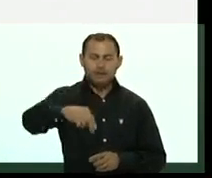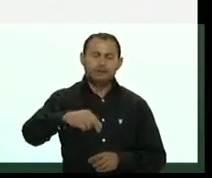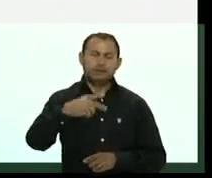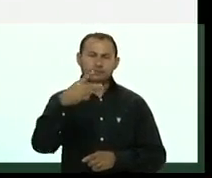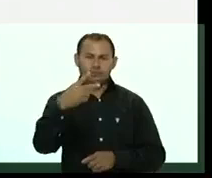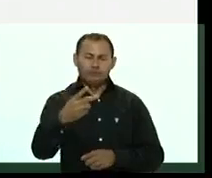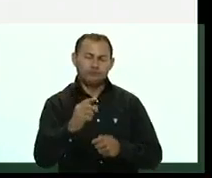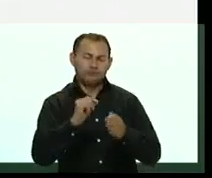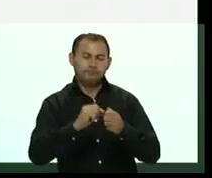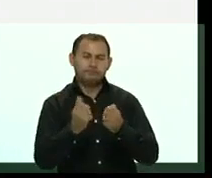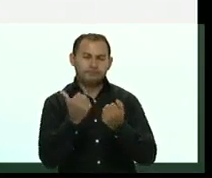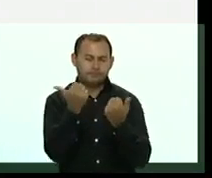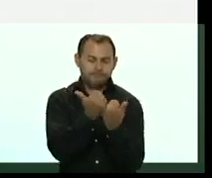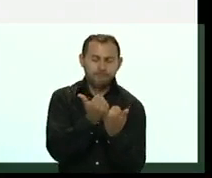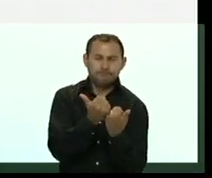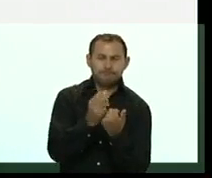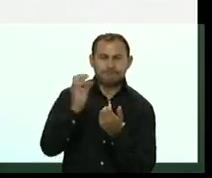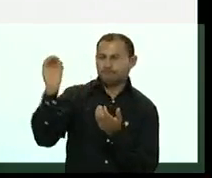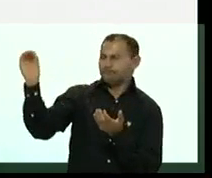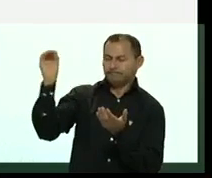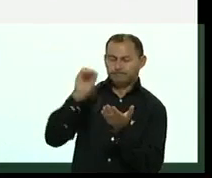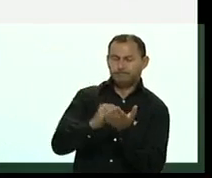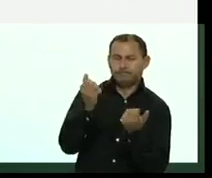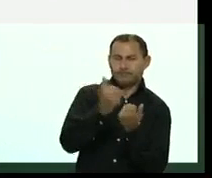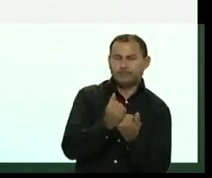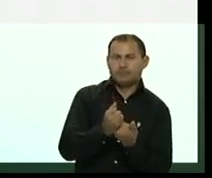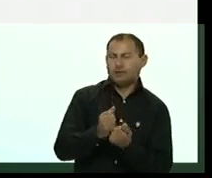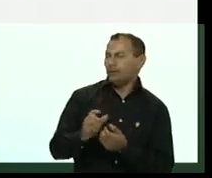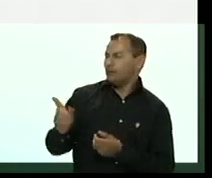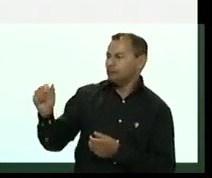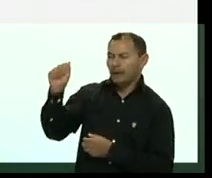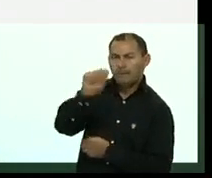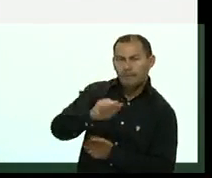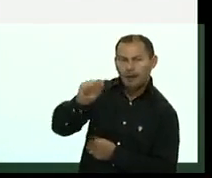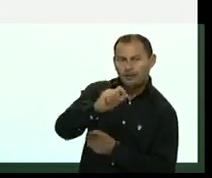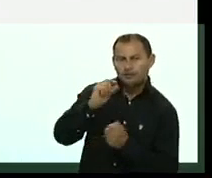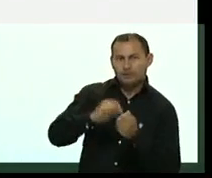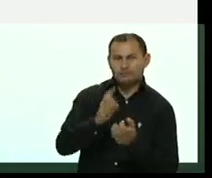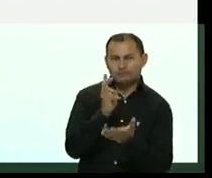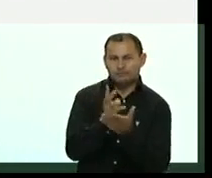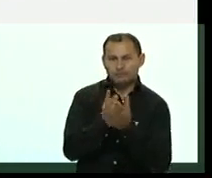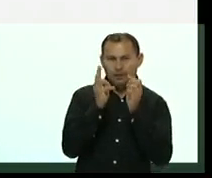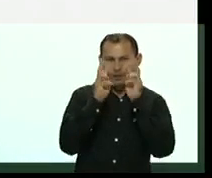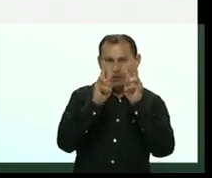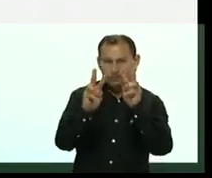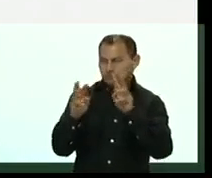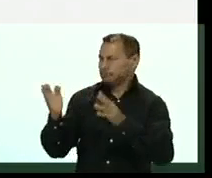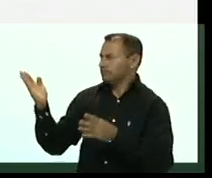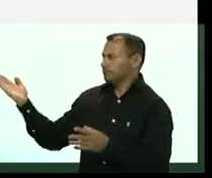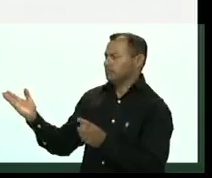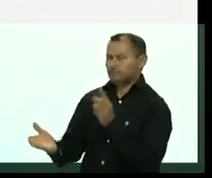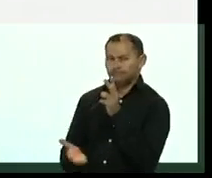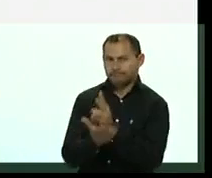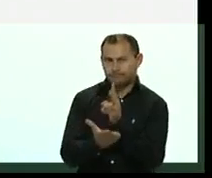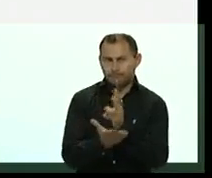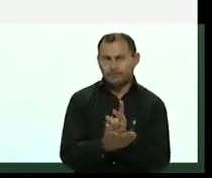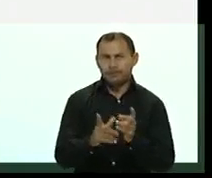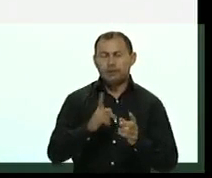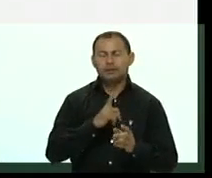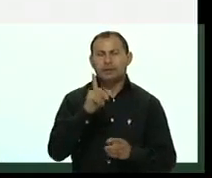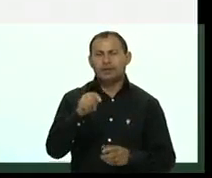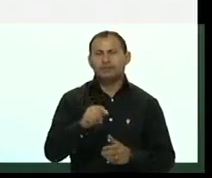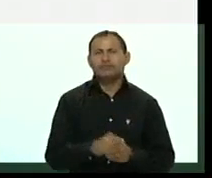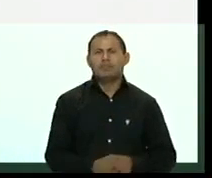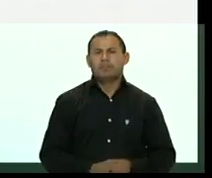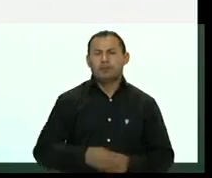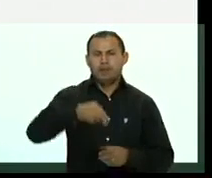fazendo a substituição. Então, eu vou apagar aqui essa lateral, tá? Para que a gente possa continuar. Continuando, então, a gente tem o seguinte,